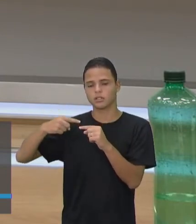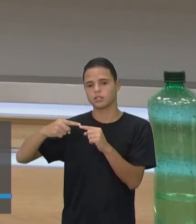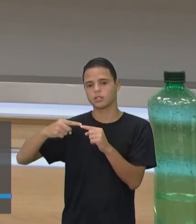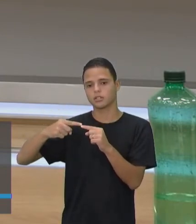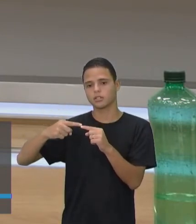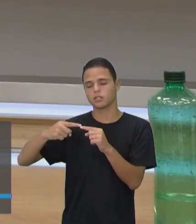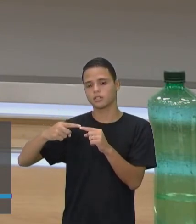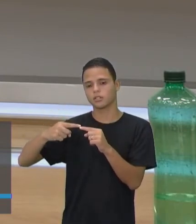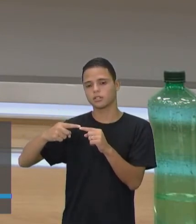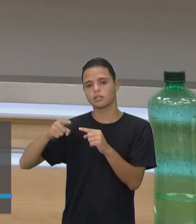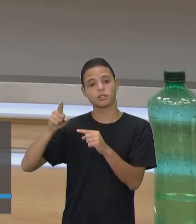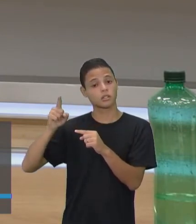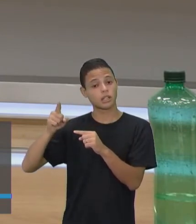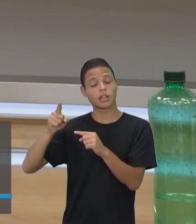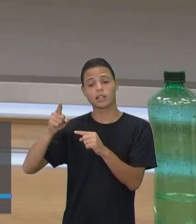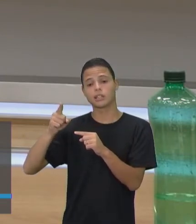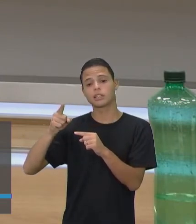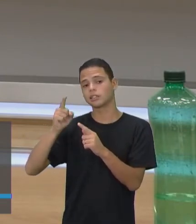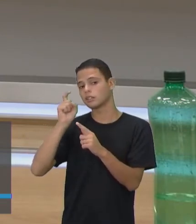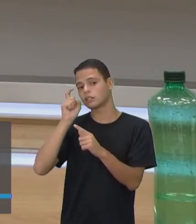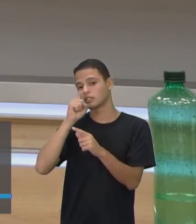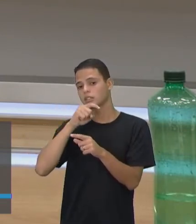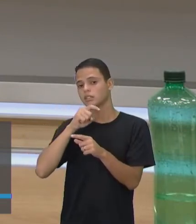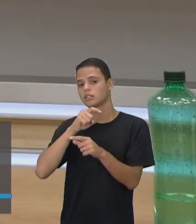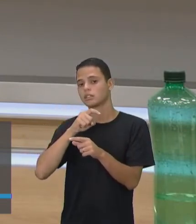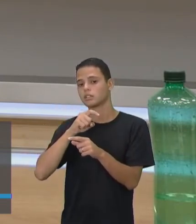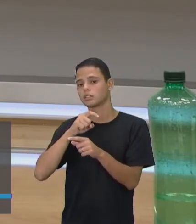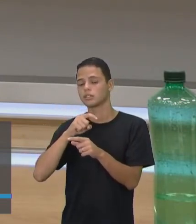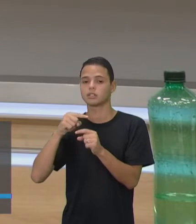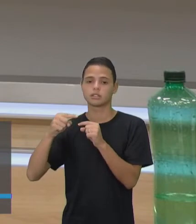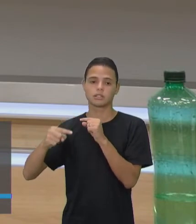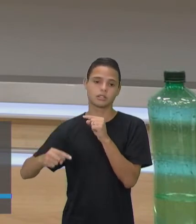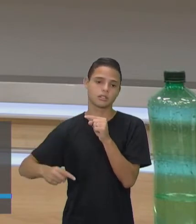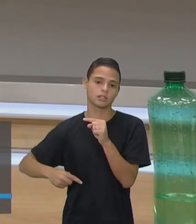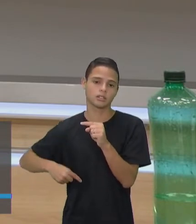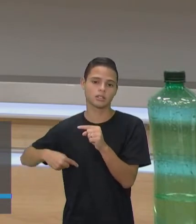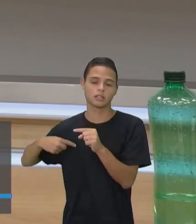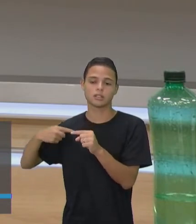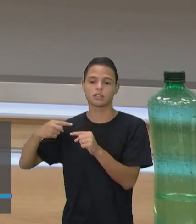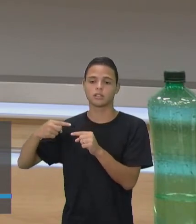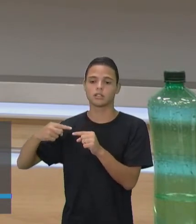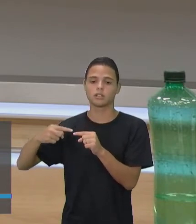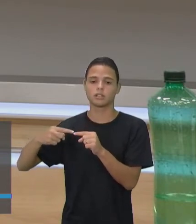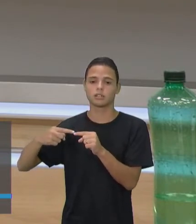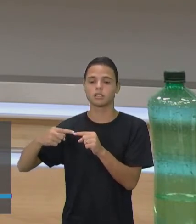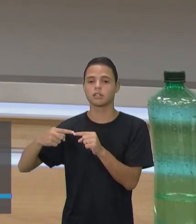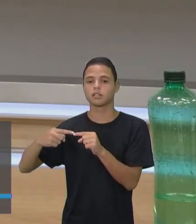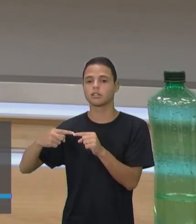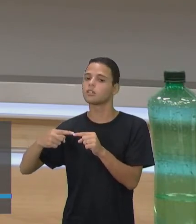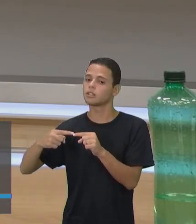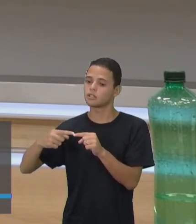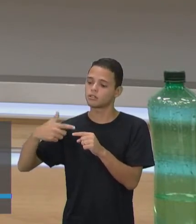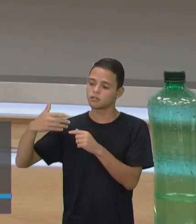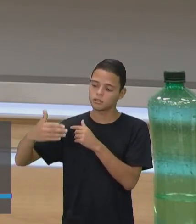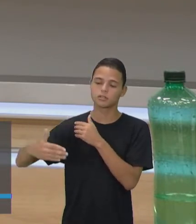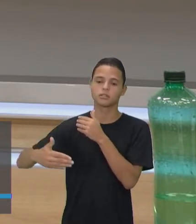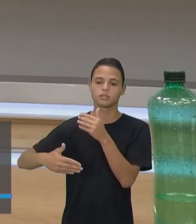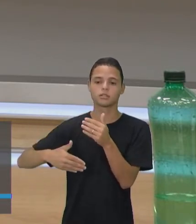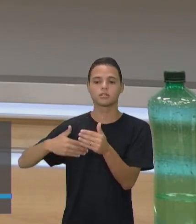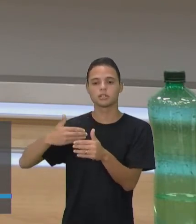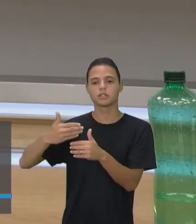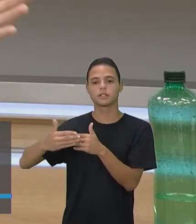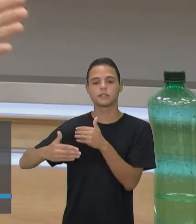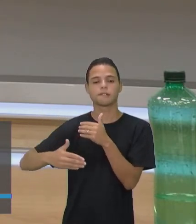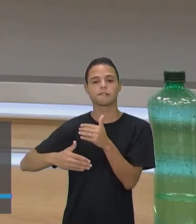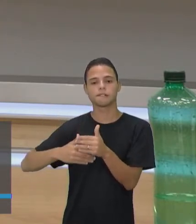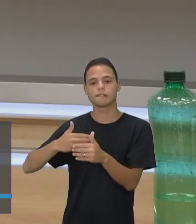está sendo redundante. Porque para um ciclo ser considerado um ciclo, ele já não pode ter fim. Então, quando ele acaba, começa, e quando começa, acaba, e vai.